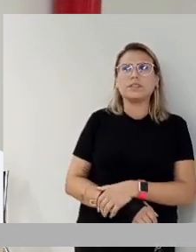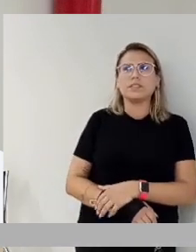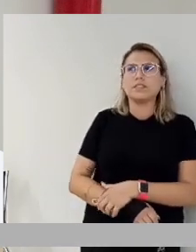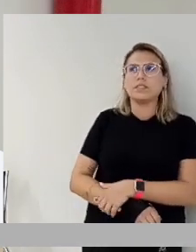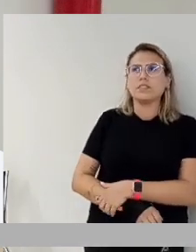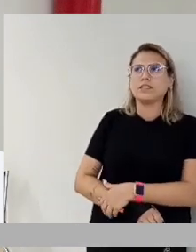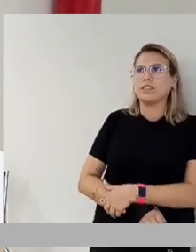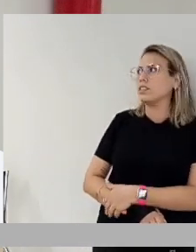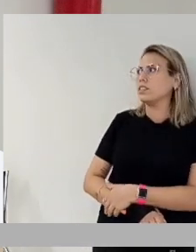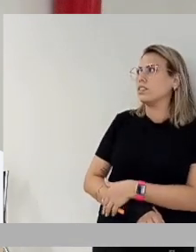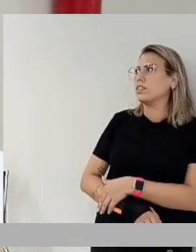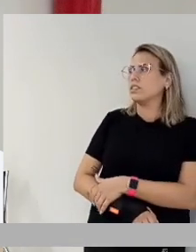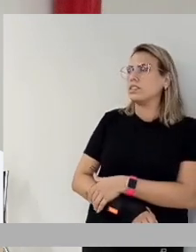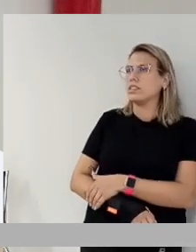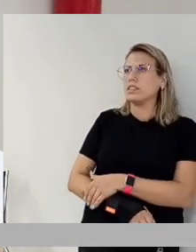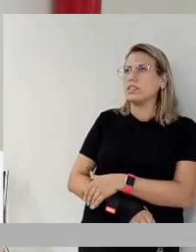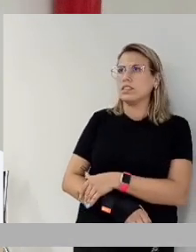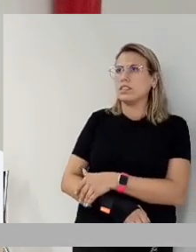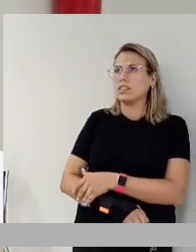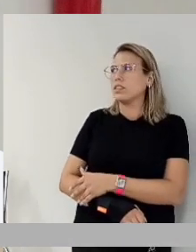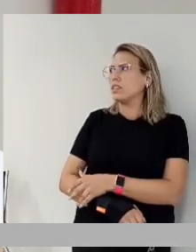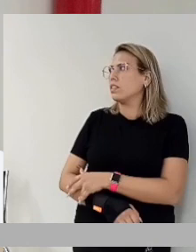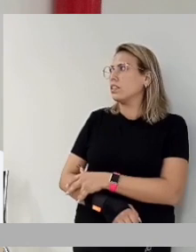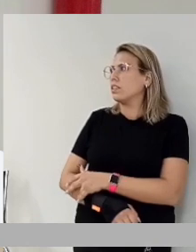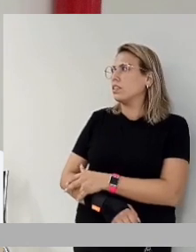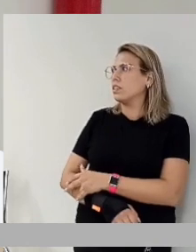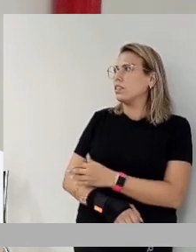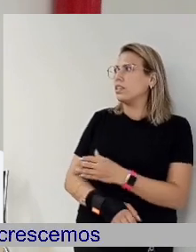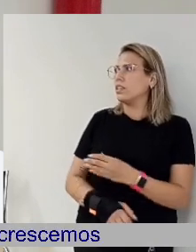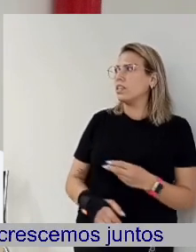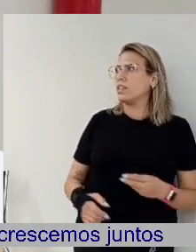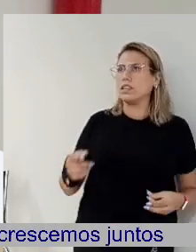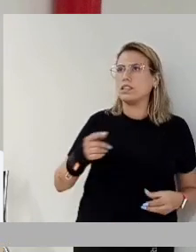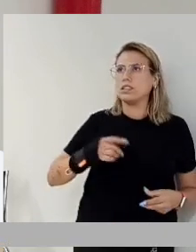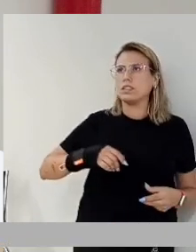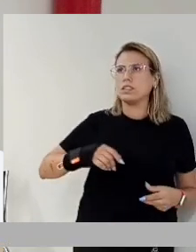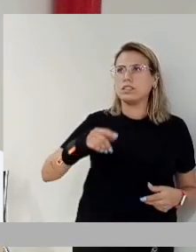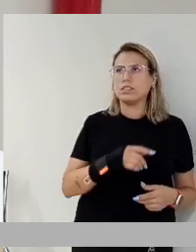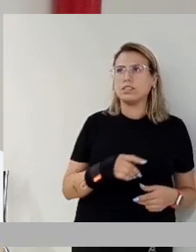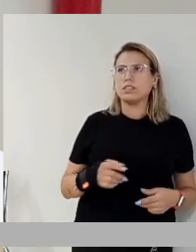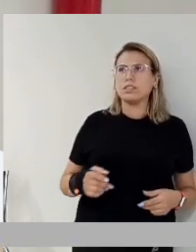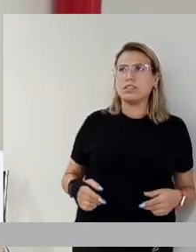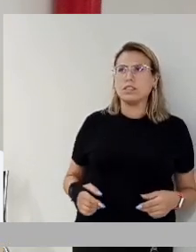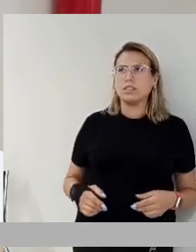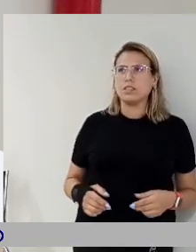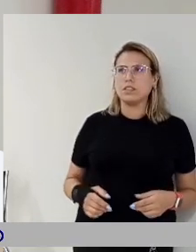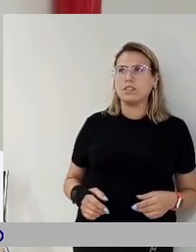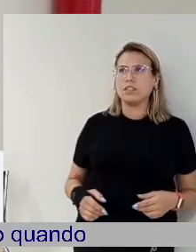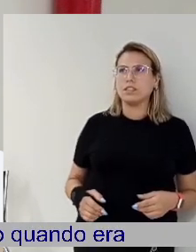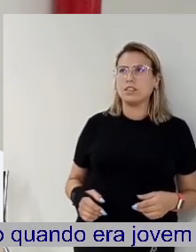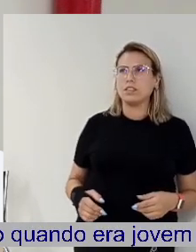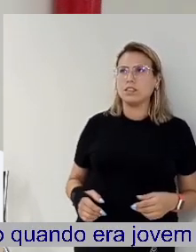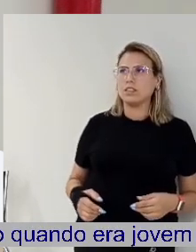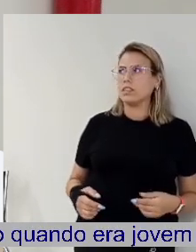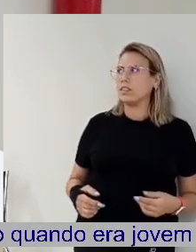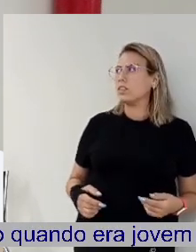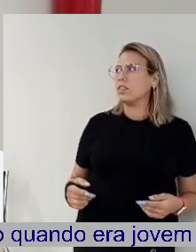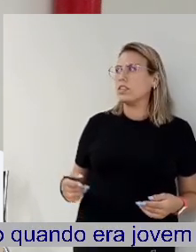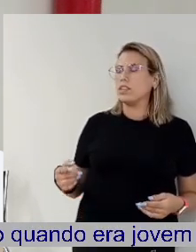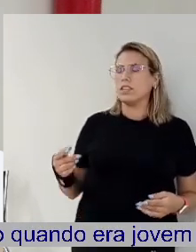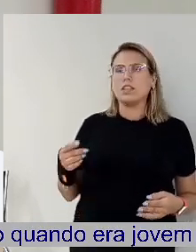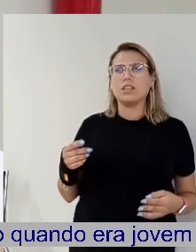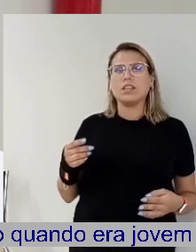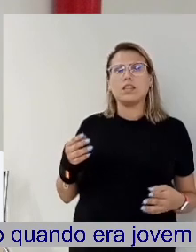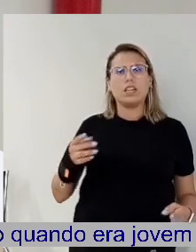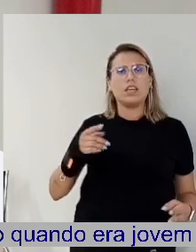esse Nonato que tá aí Nonato Aí se nós crescemos juntos naquelas Popular era o sonho nosso quando era jovem Ali era nós